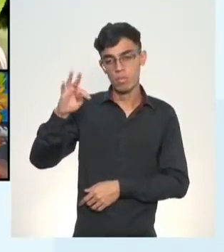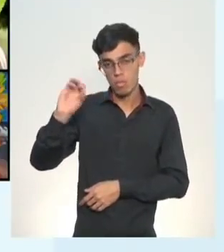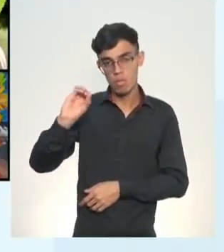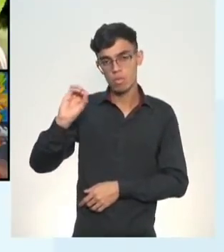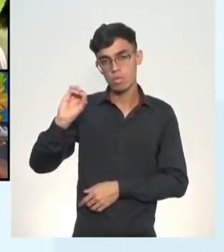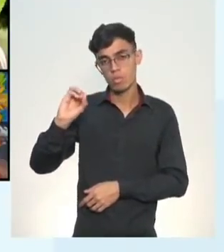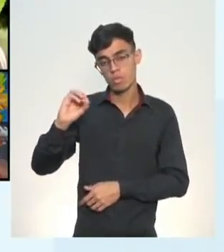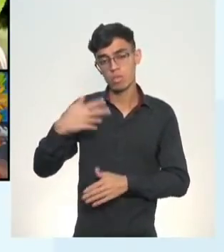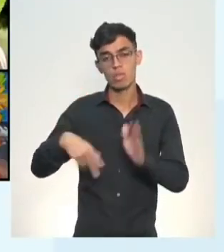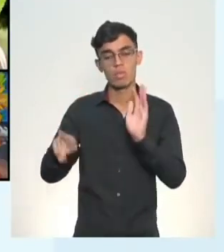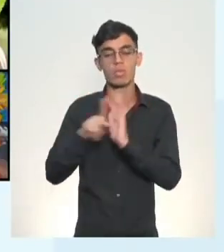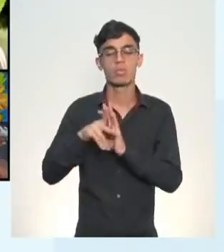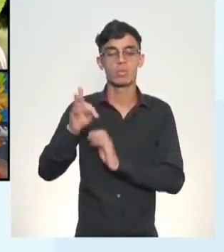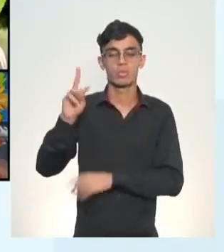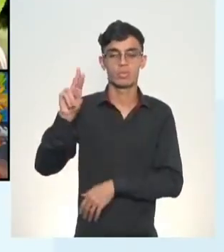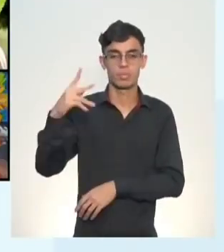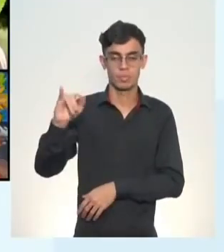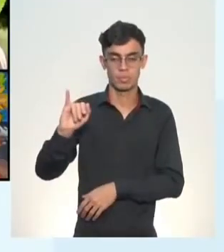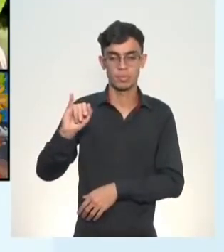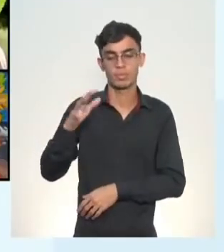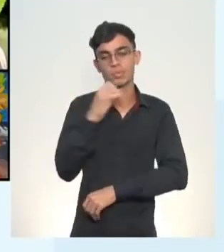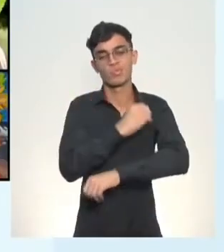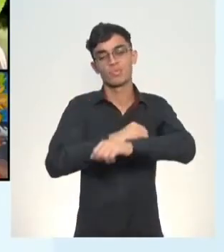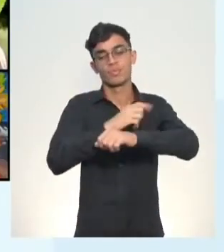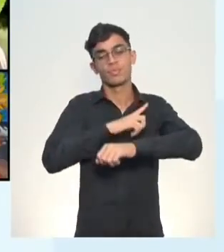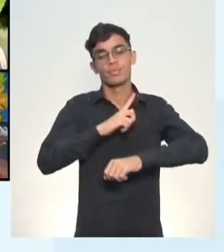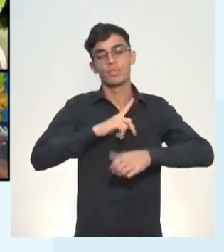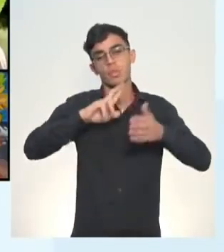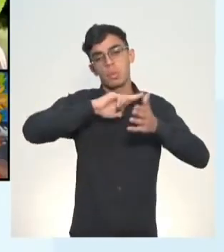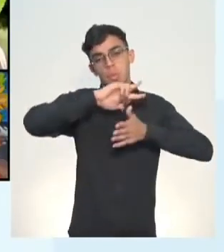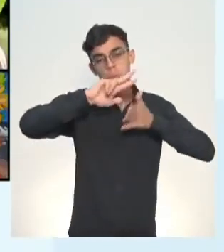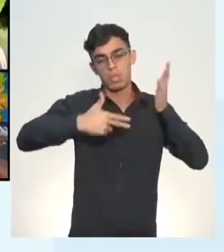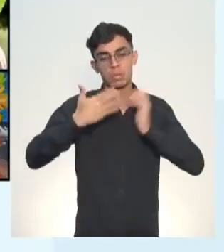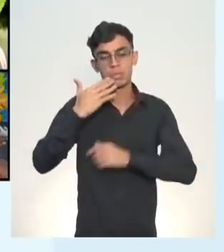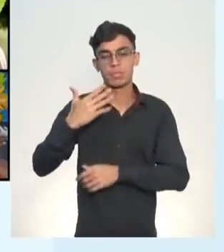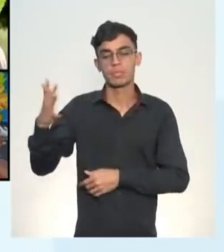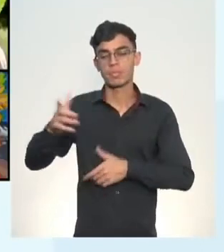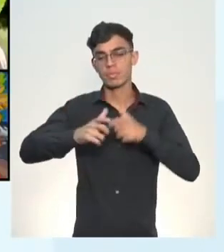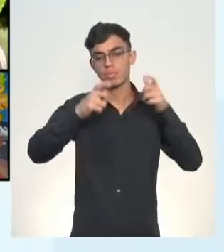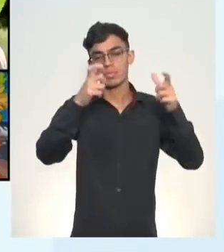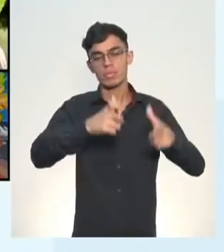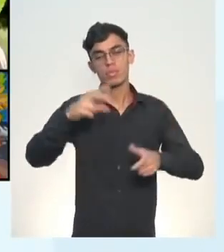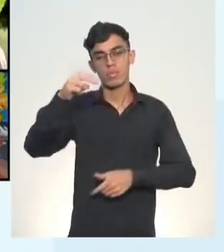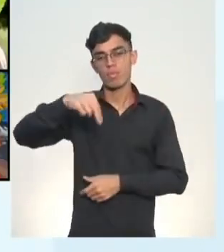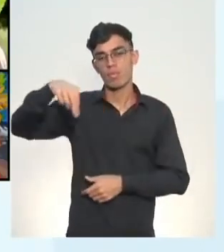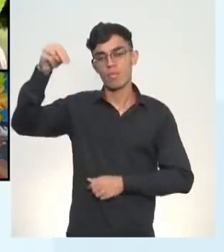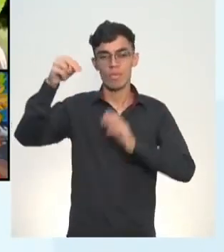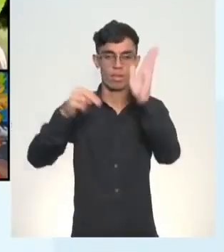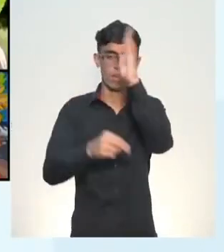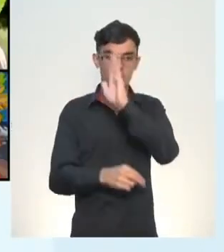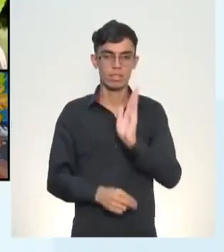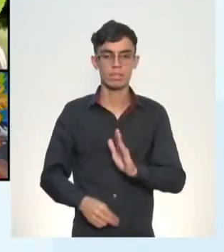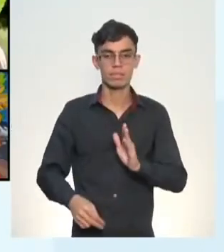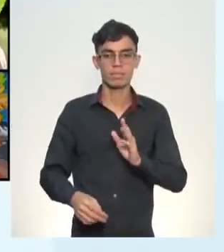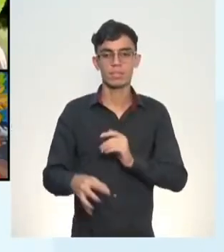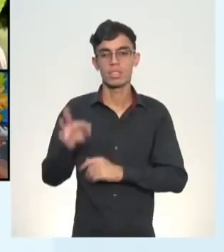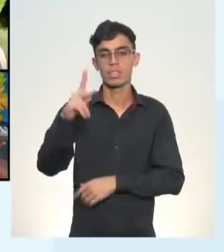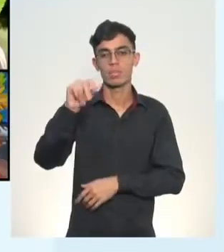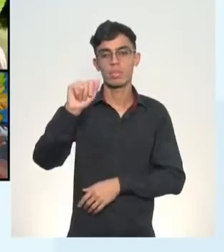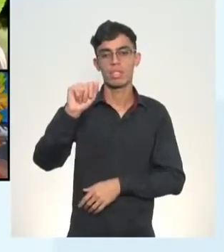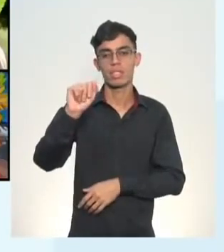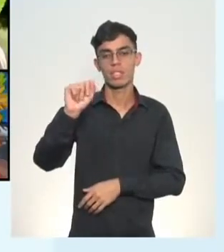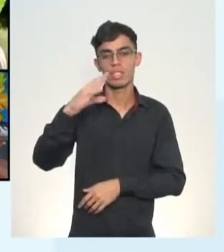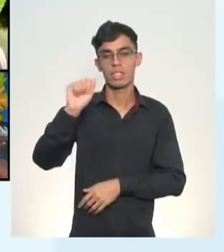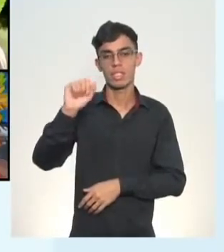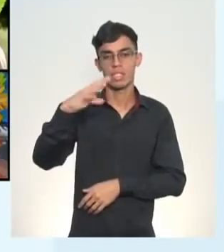guarani, tá bom? Na culinária, gente, a gente tem vários pratos, né? Se a gente vai na região norte do Brasil, né, o tacacá, né,